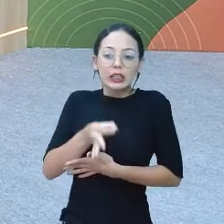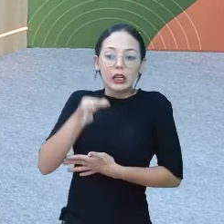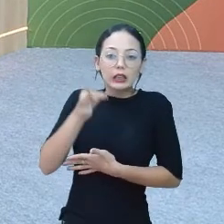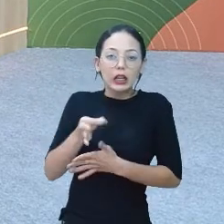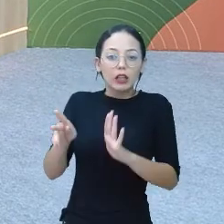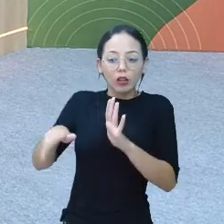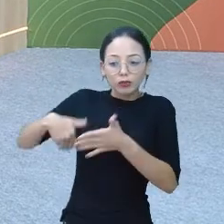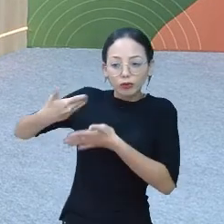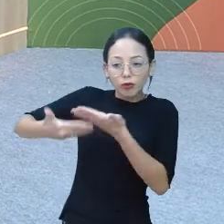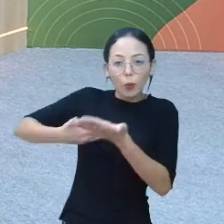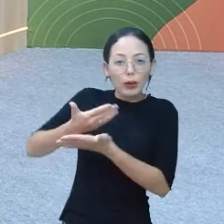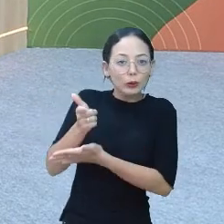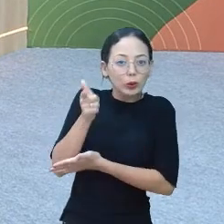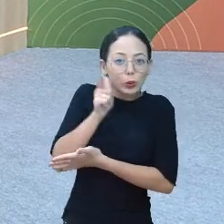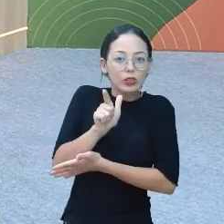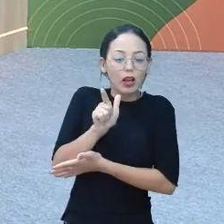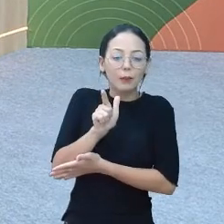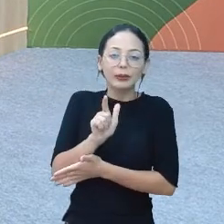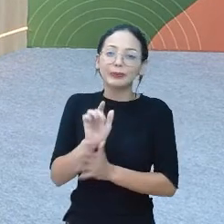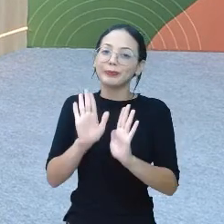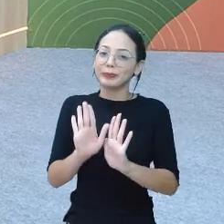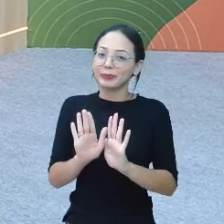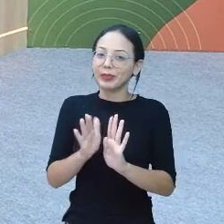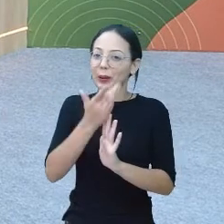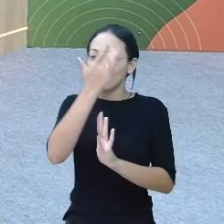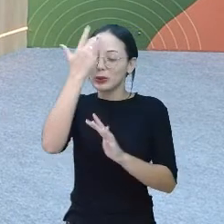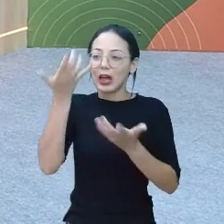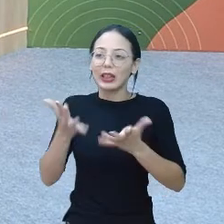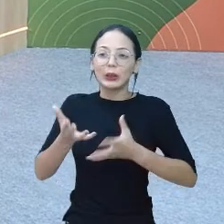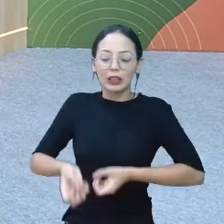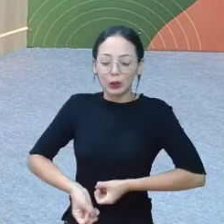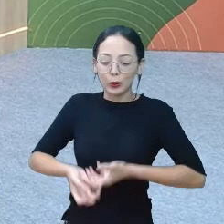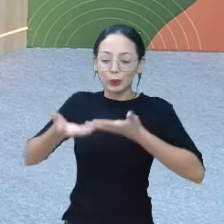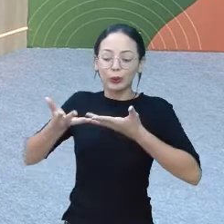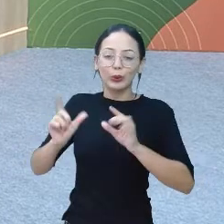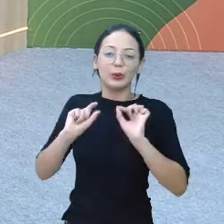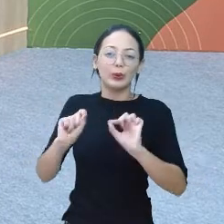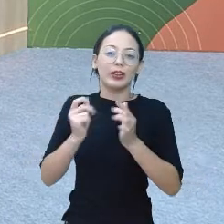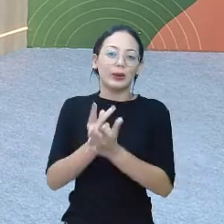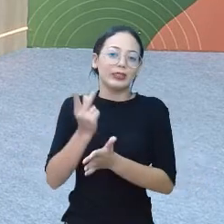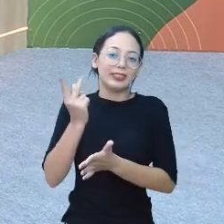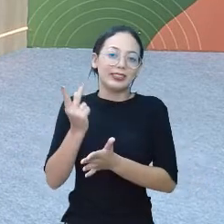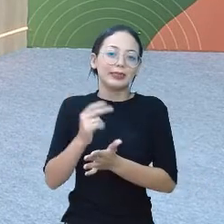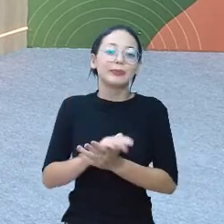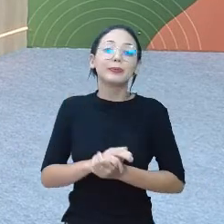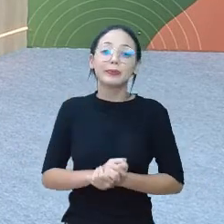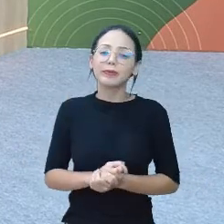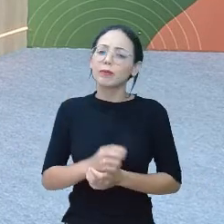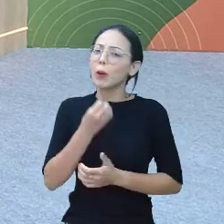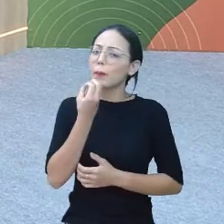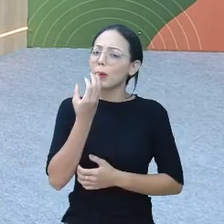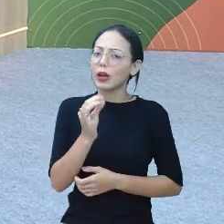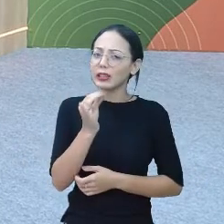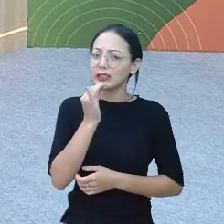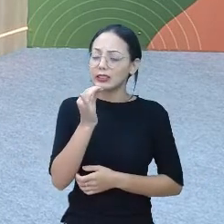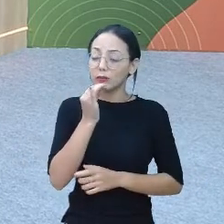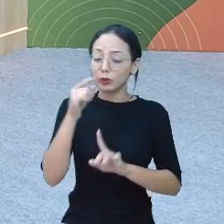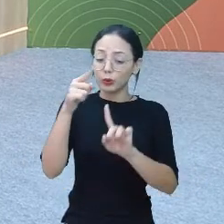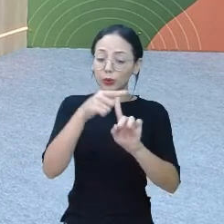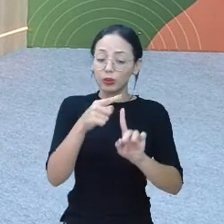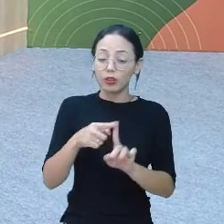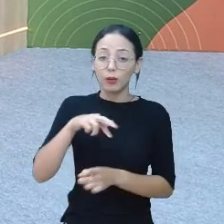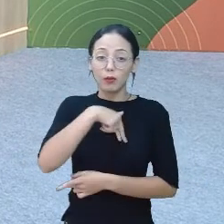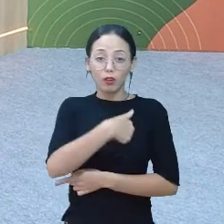seu desenvolvimento. Machado nem o narrador quiseram contar pra gente o que aconteceu. Então, ele é um ótimo exemplo desse tipo de romance